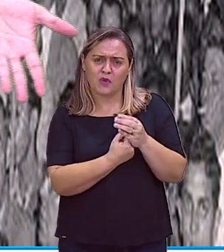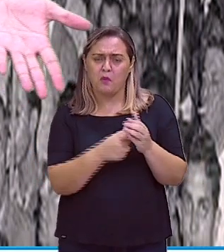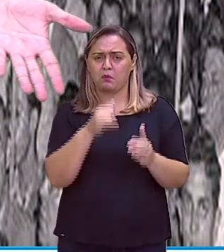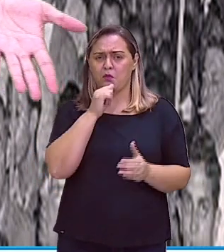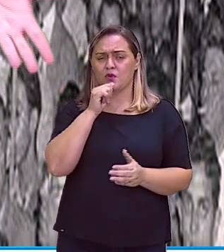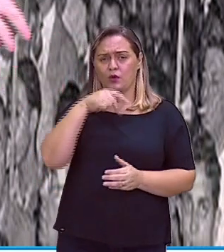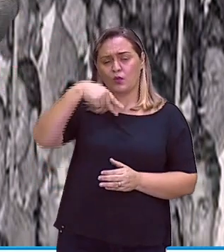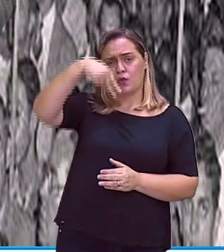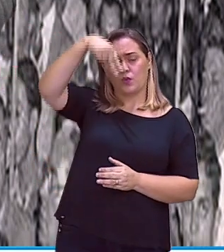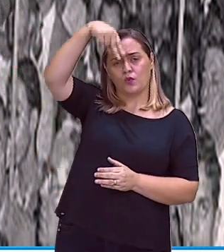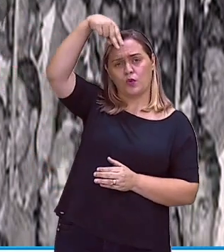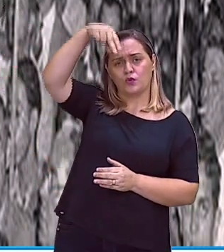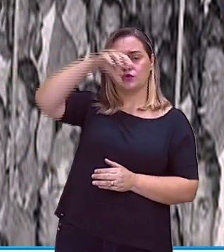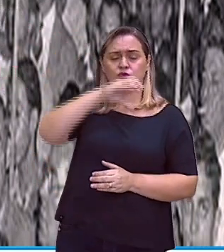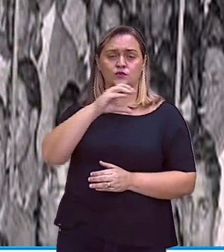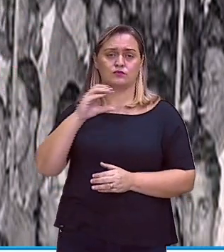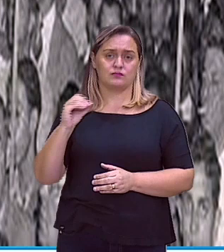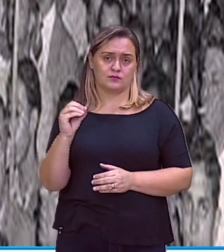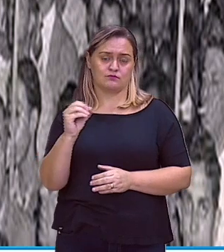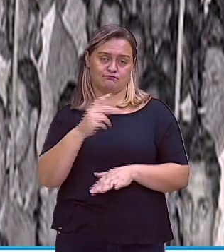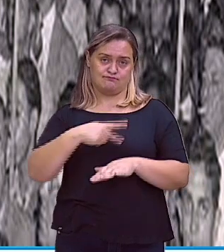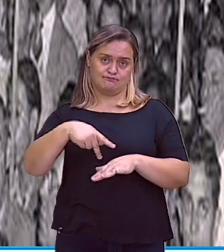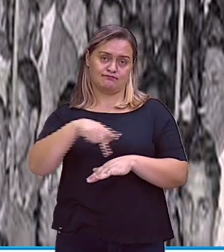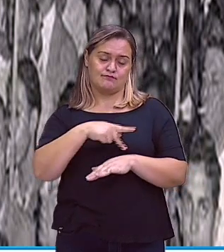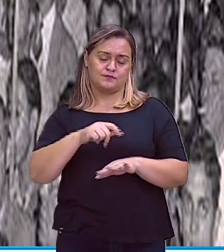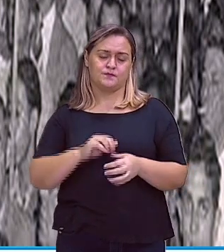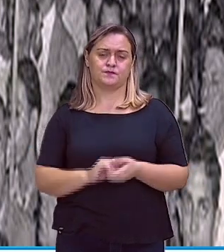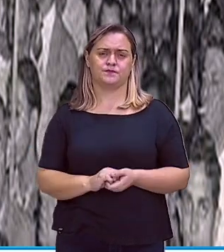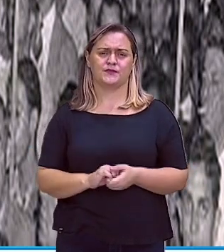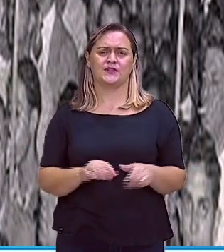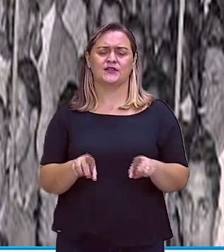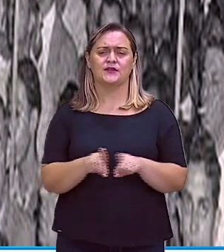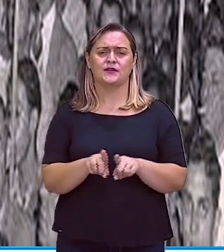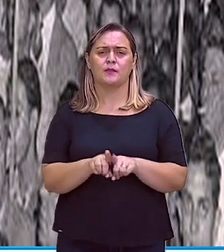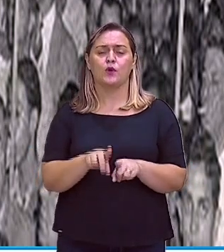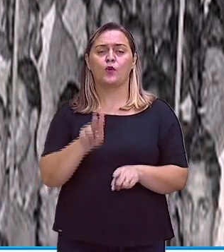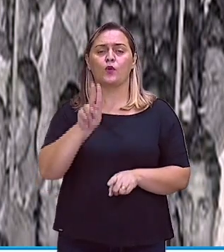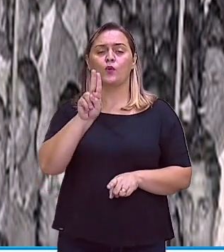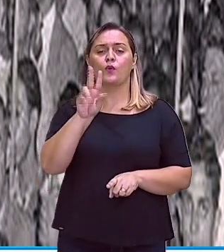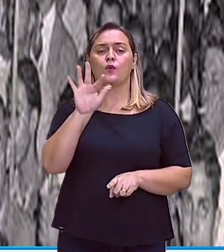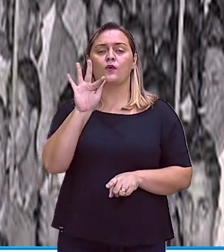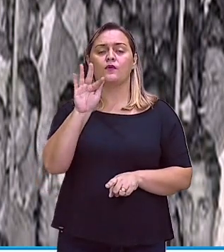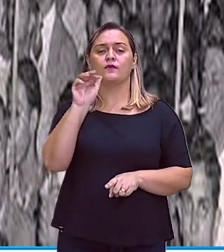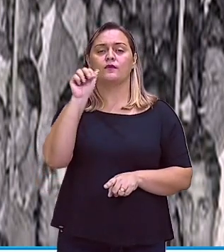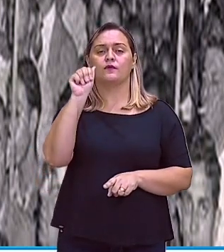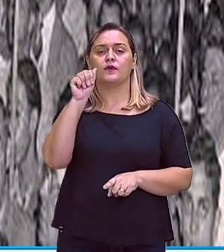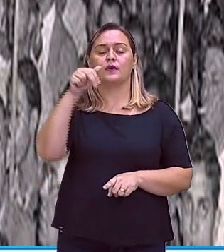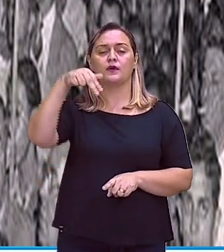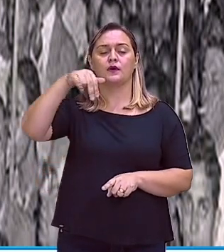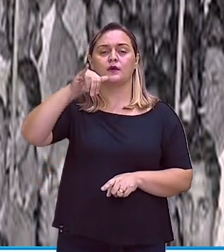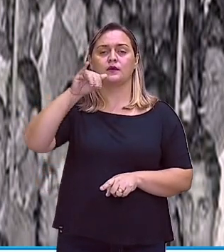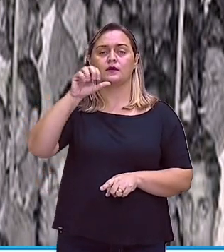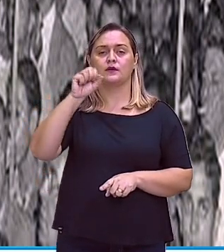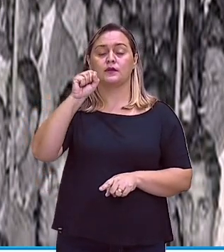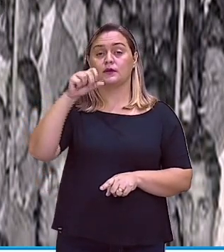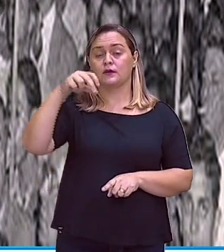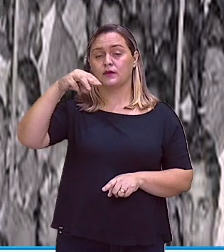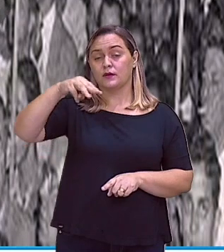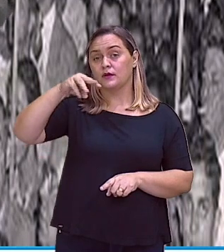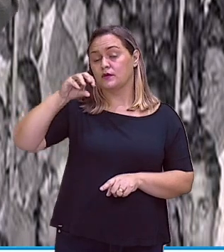do país do Brasil além disso teve no ufanismo que é o nacionalismo